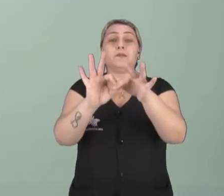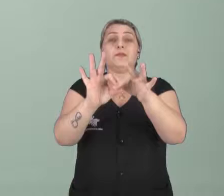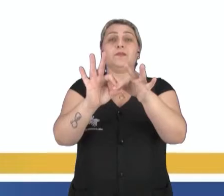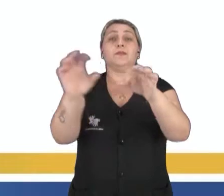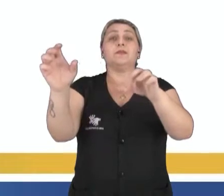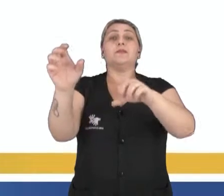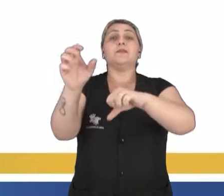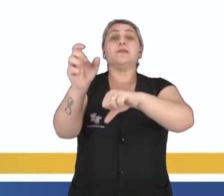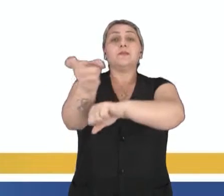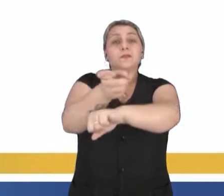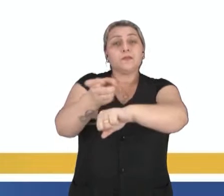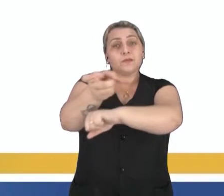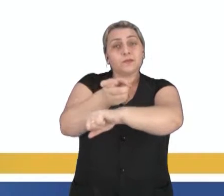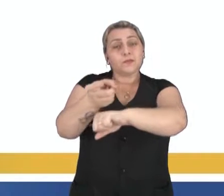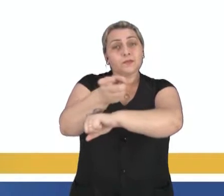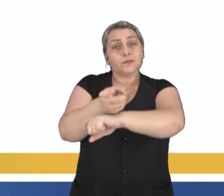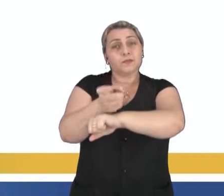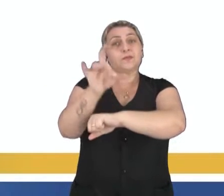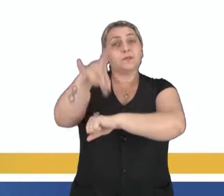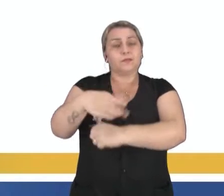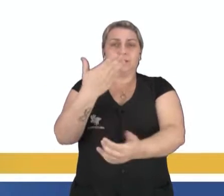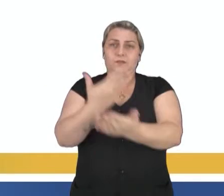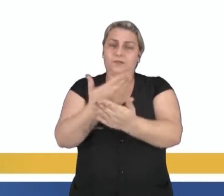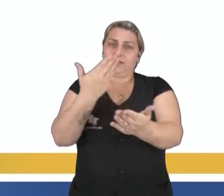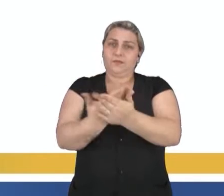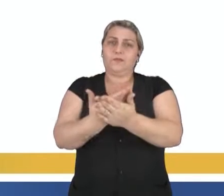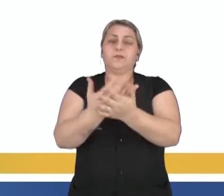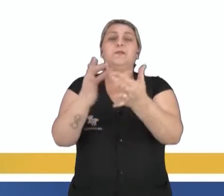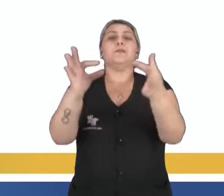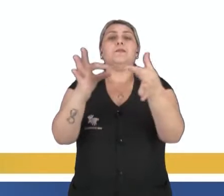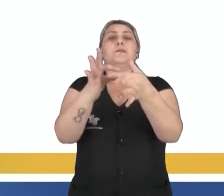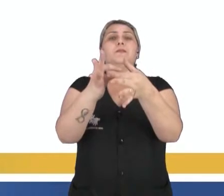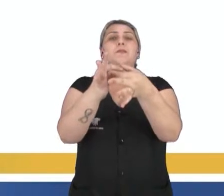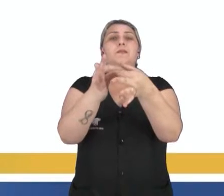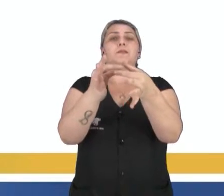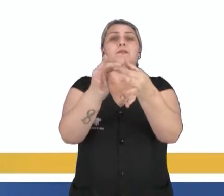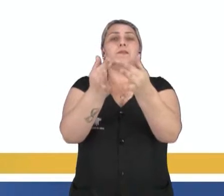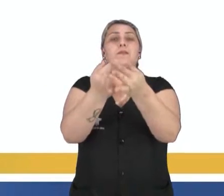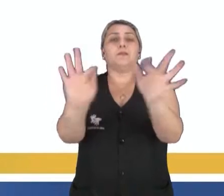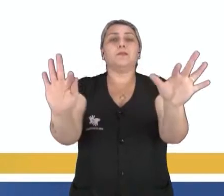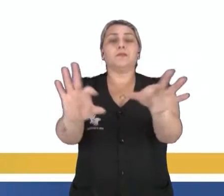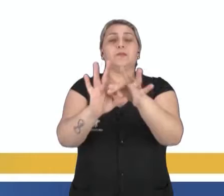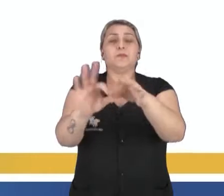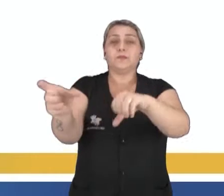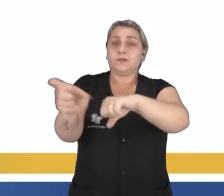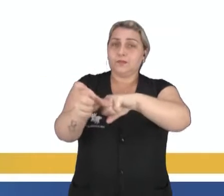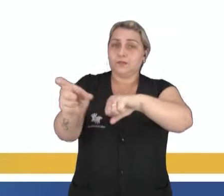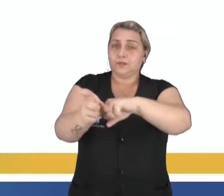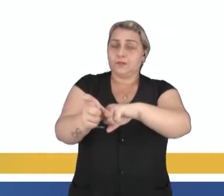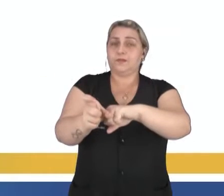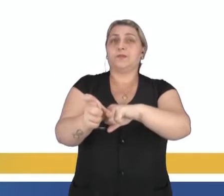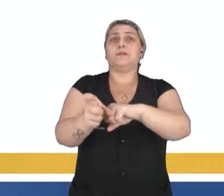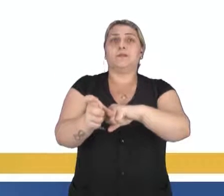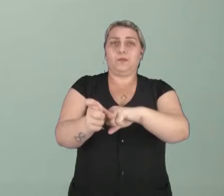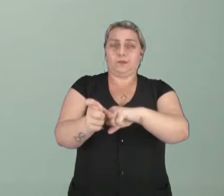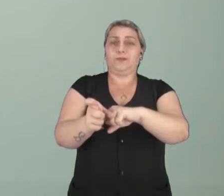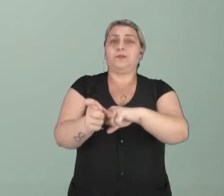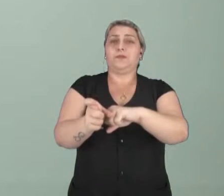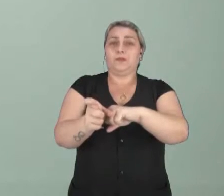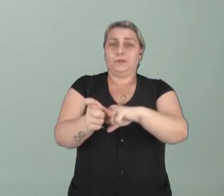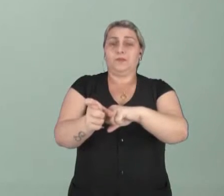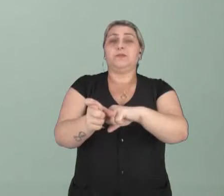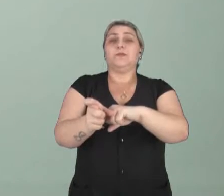Tá certo na última aula nós vemos um pouquinho sobre oração subordinada substantiva a relação às